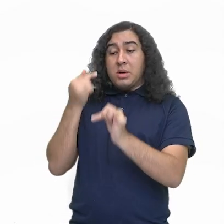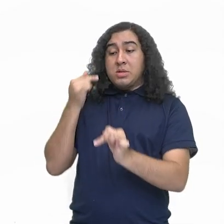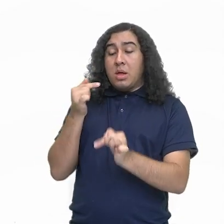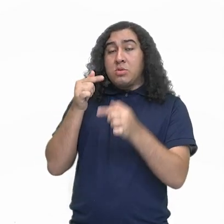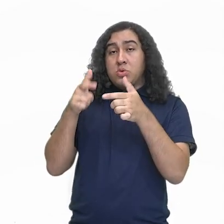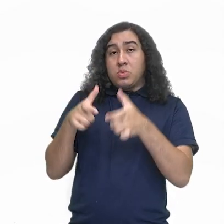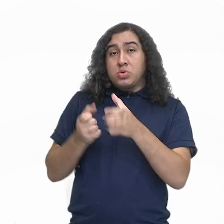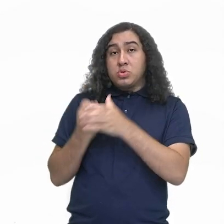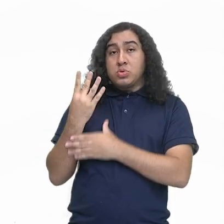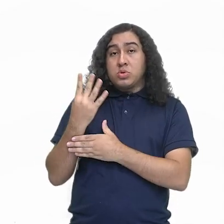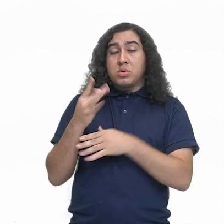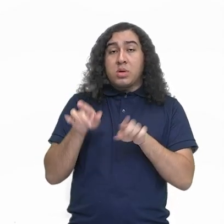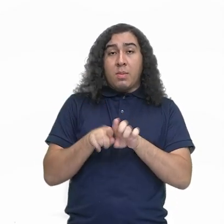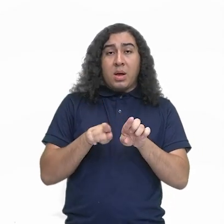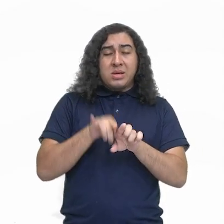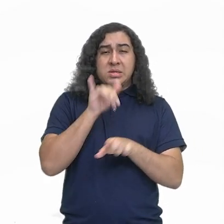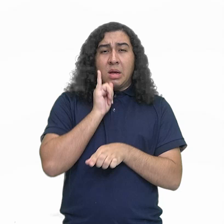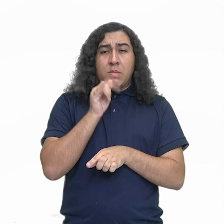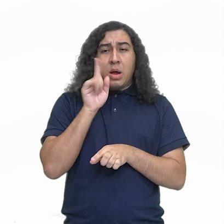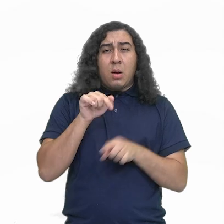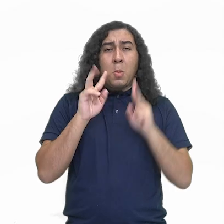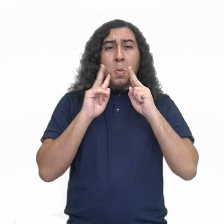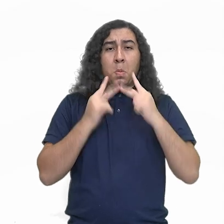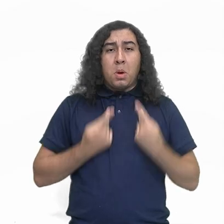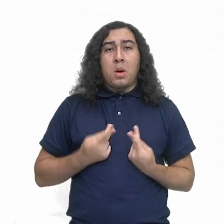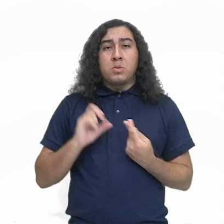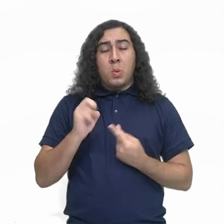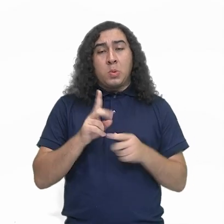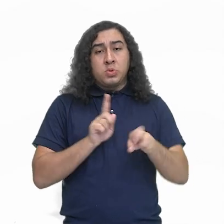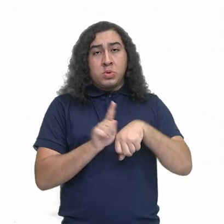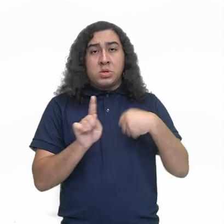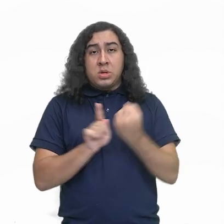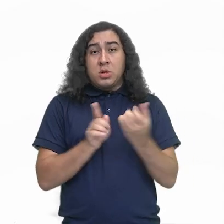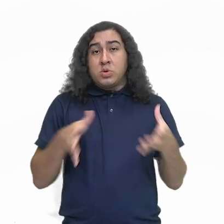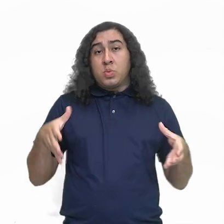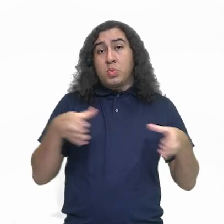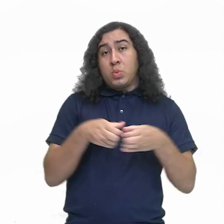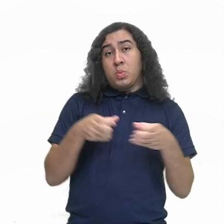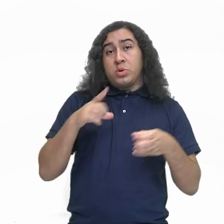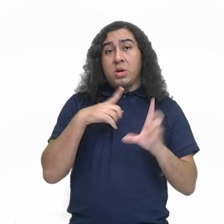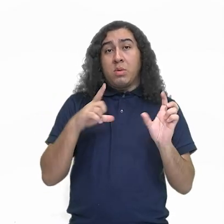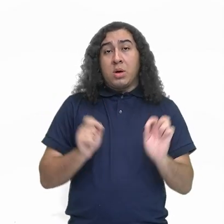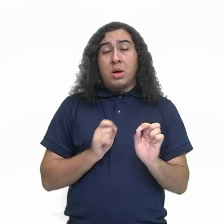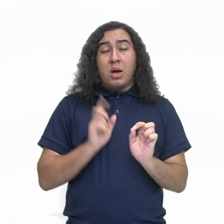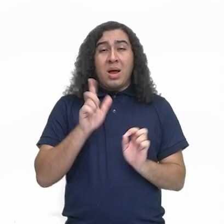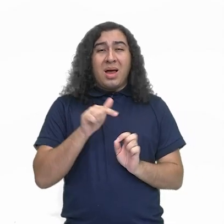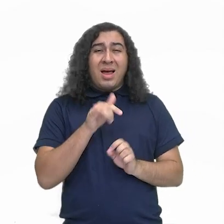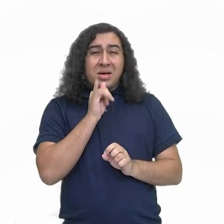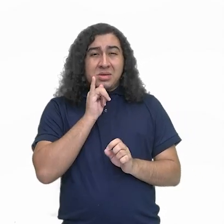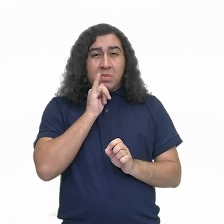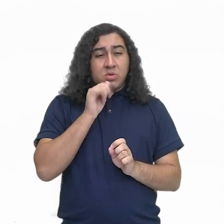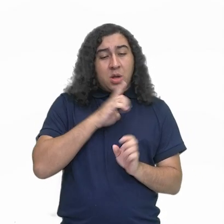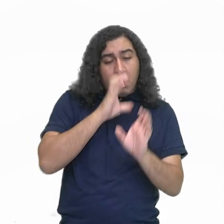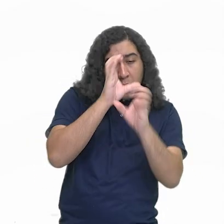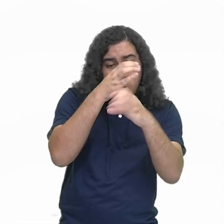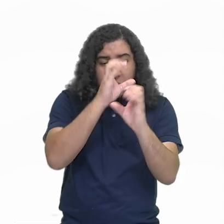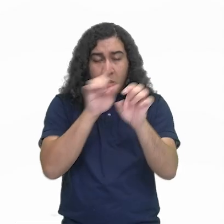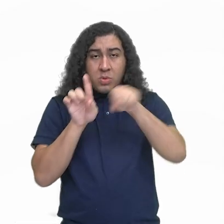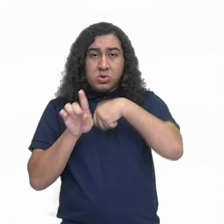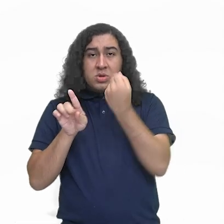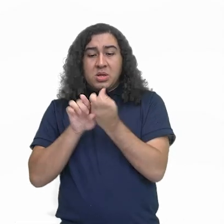origens. É como se o ser humano, se a sociedade aí em conjunto fosse colocada diante de um microscópio e